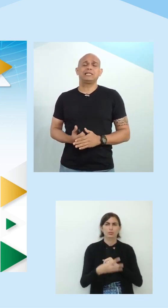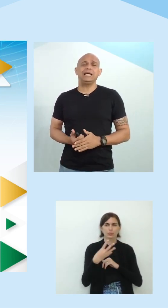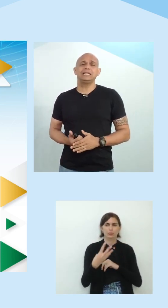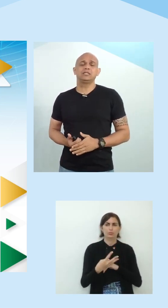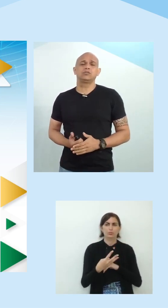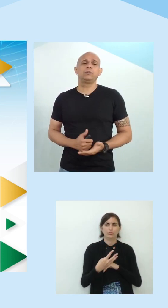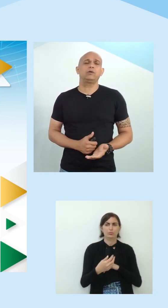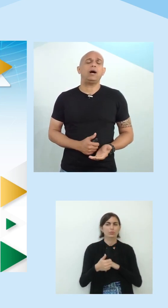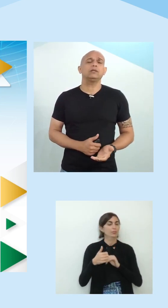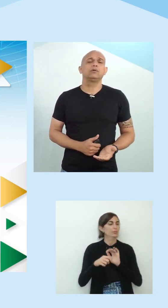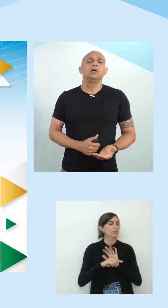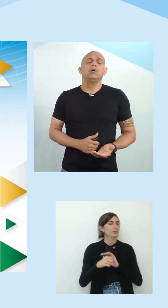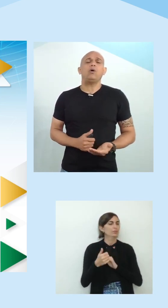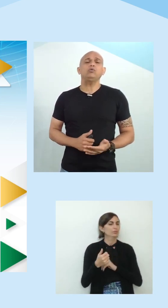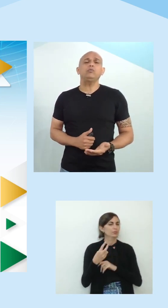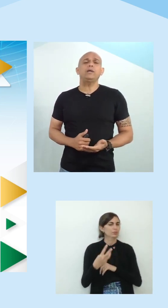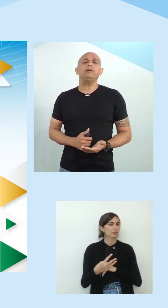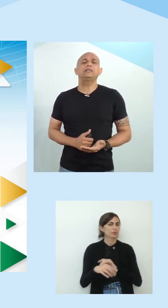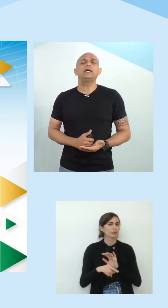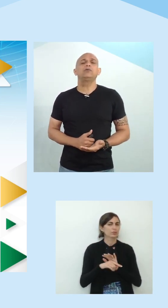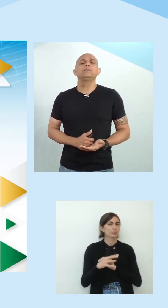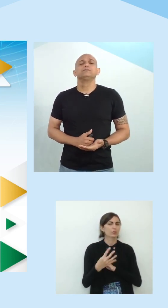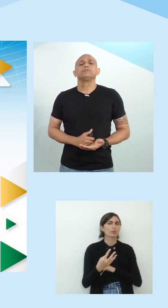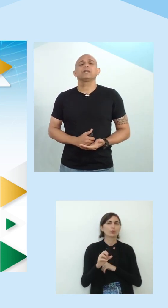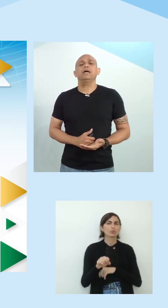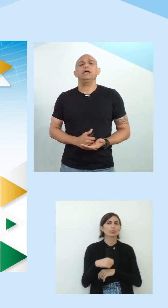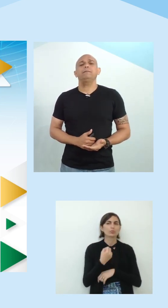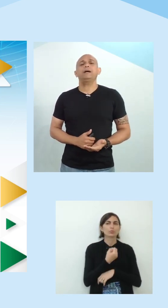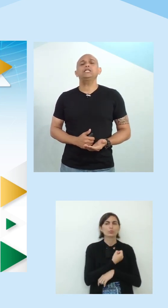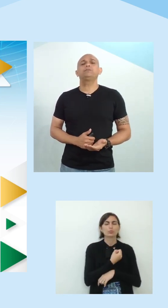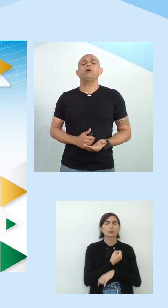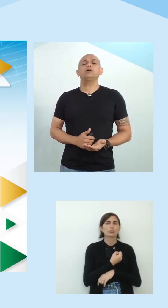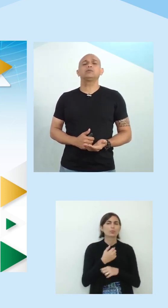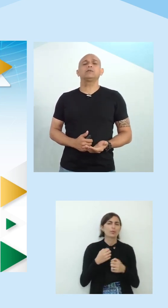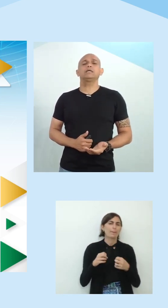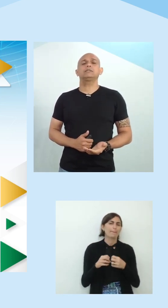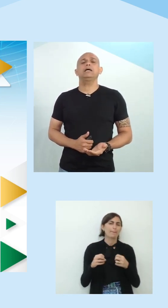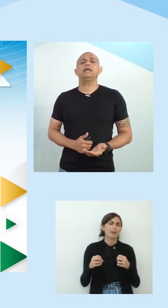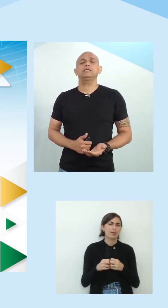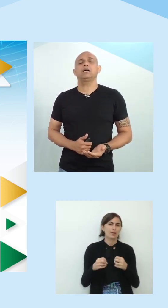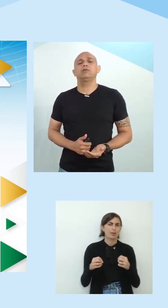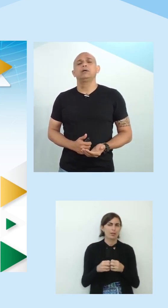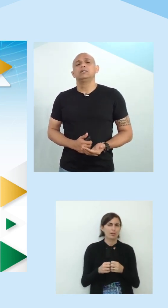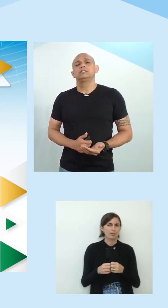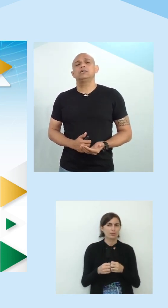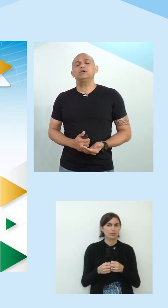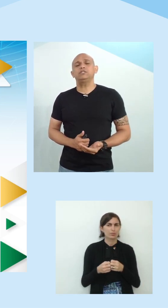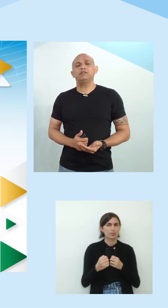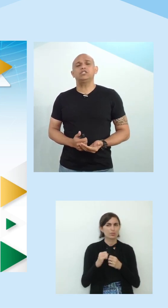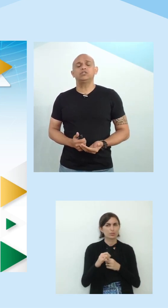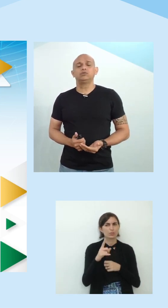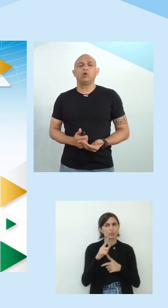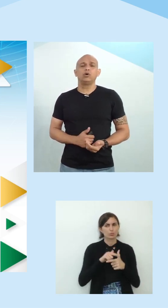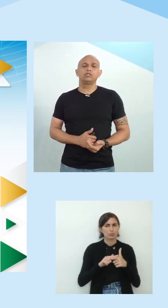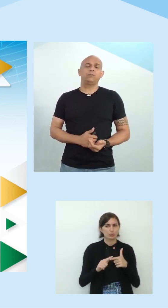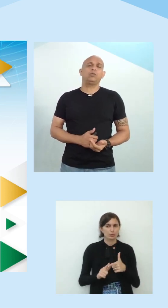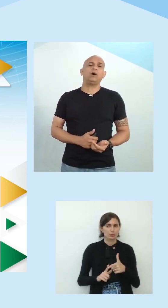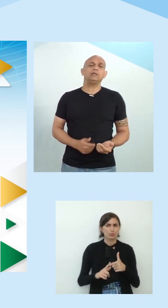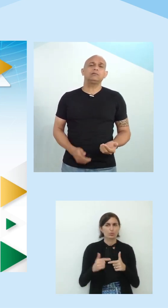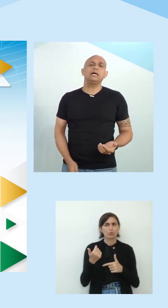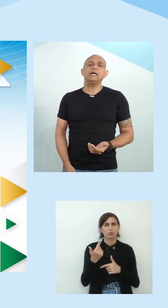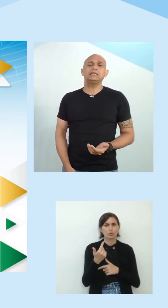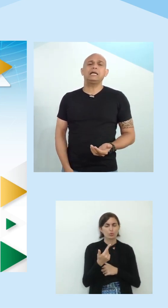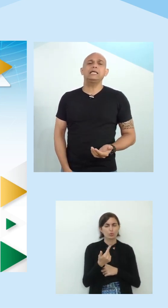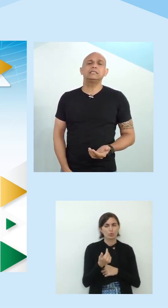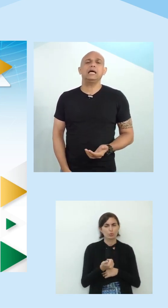Menos 13 sobre 4, qual o número inteiro mais próximo nessa relação? Se eu vou dividir 12 por